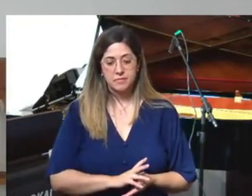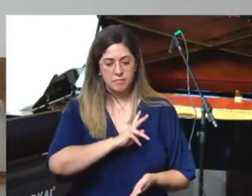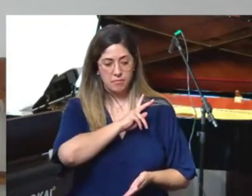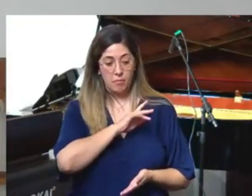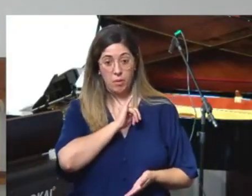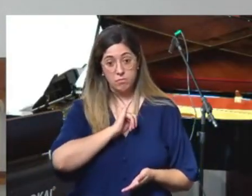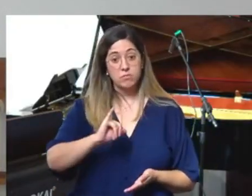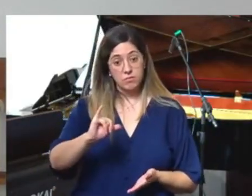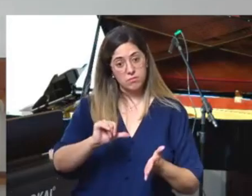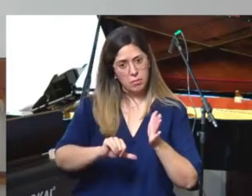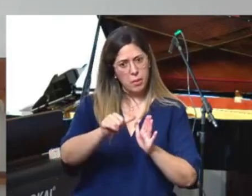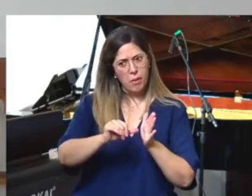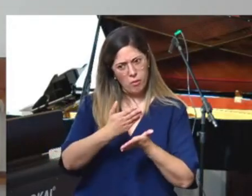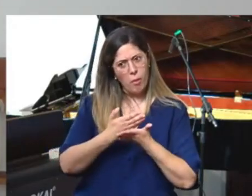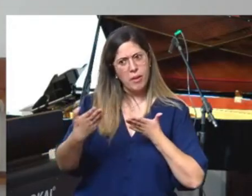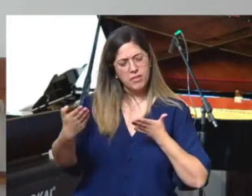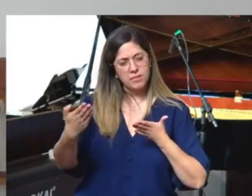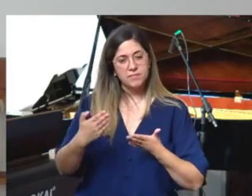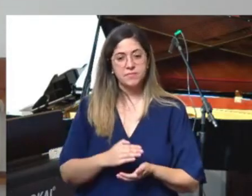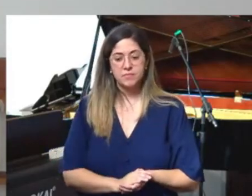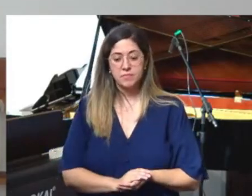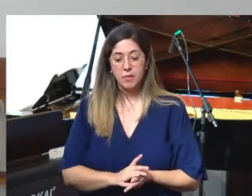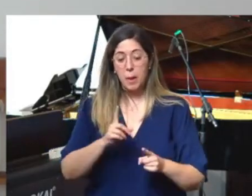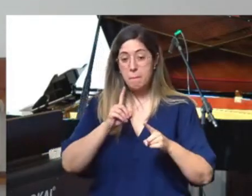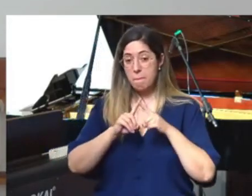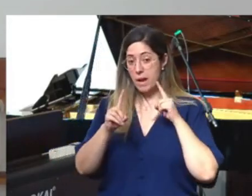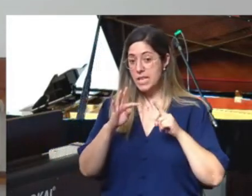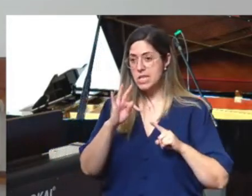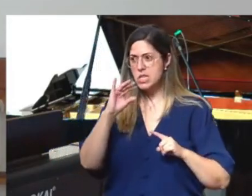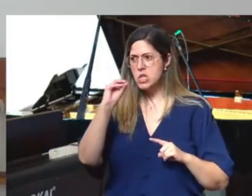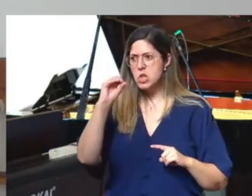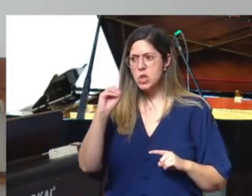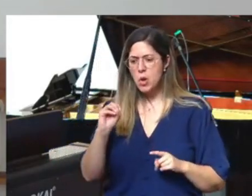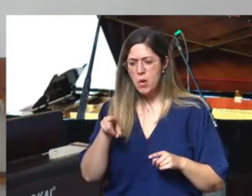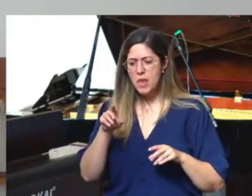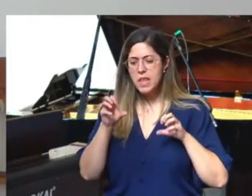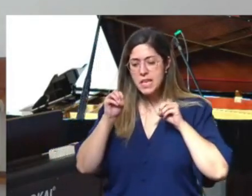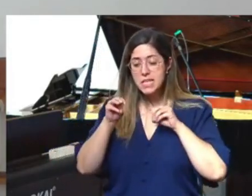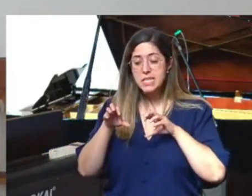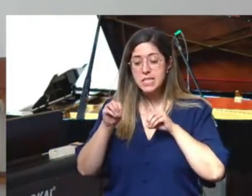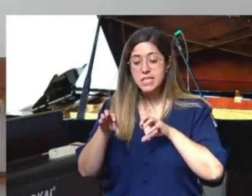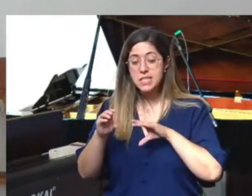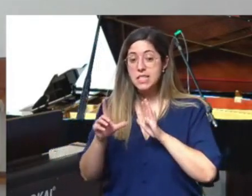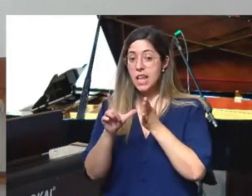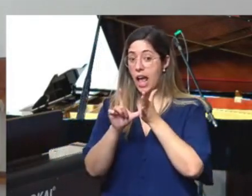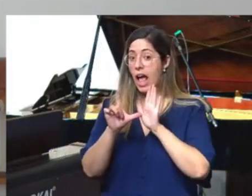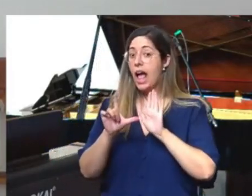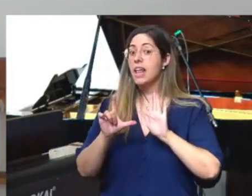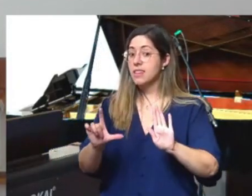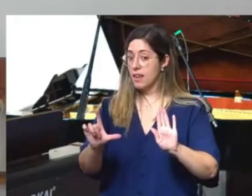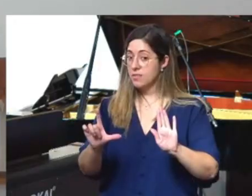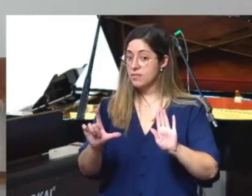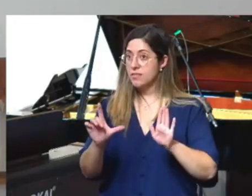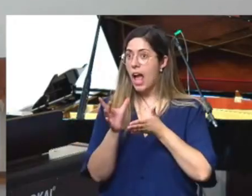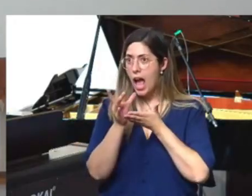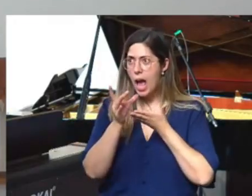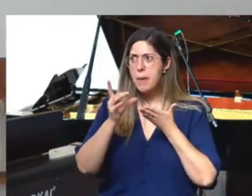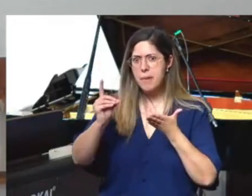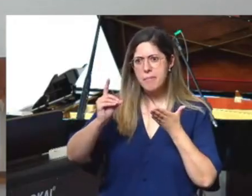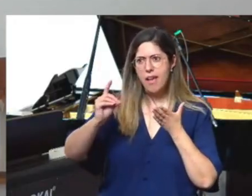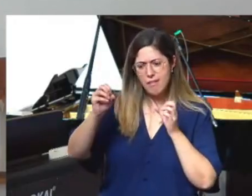partir este plano. Nós lemos: mas você, Tito, ensine o que está de acordo com a